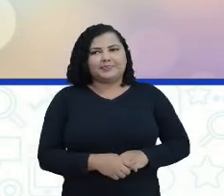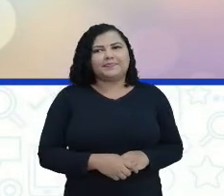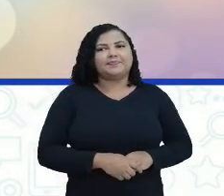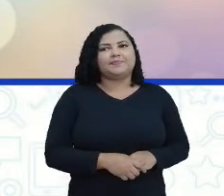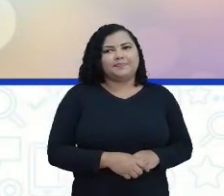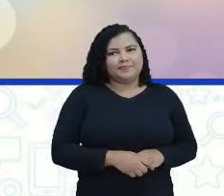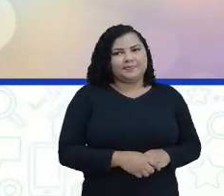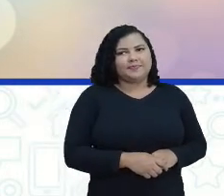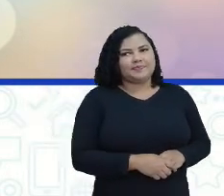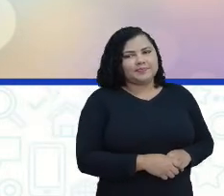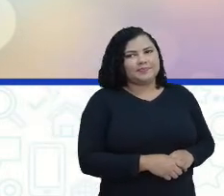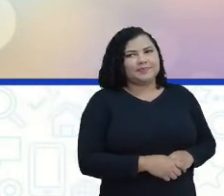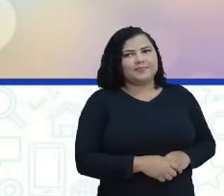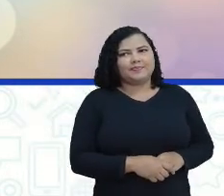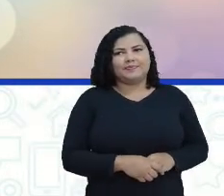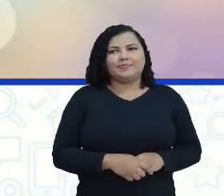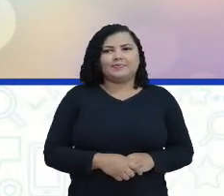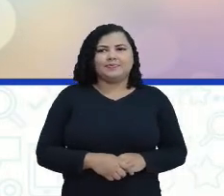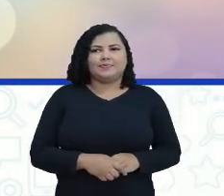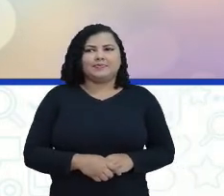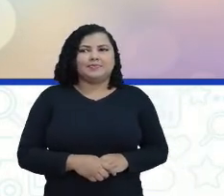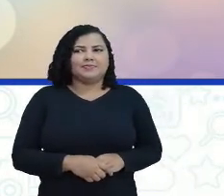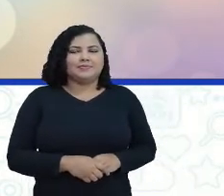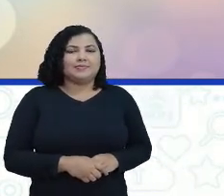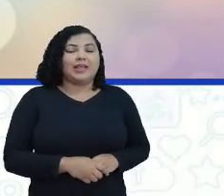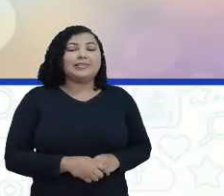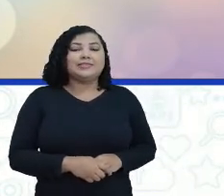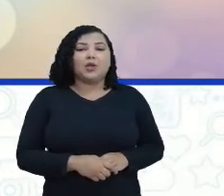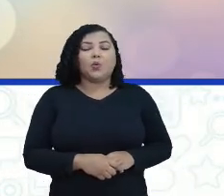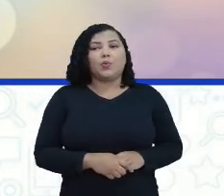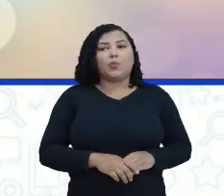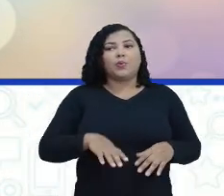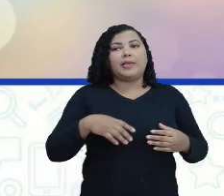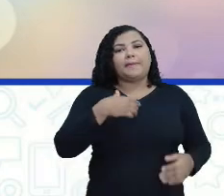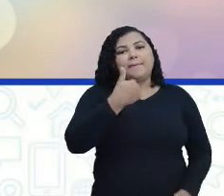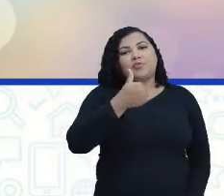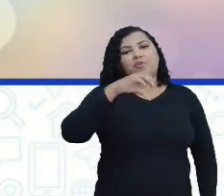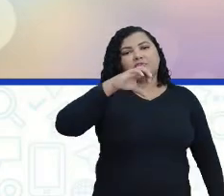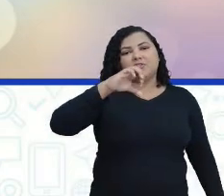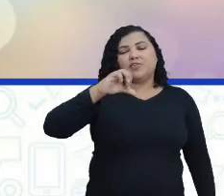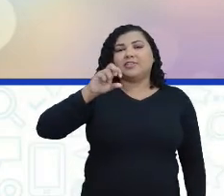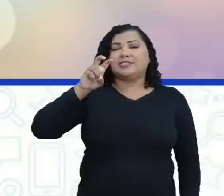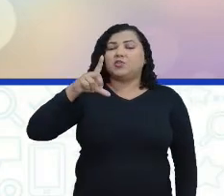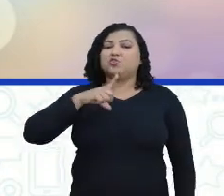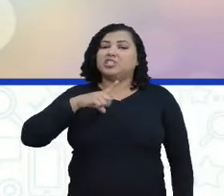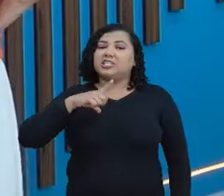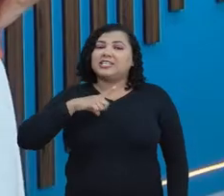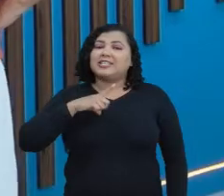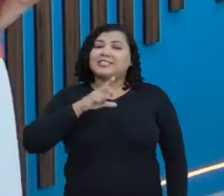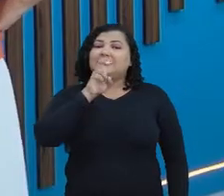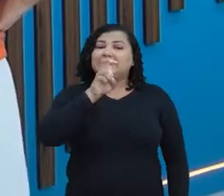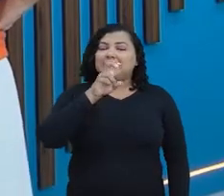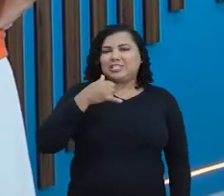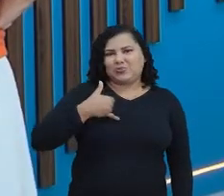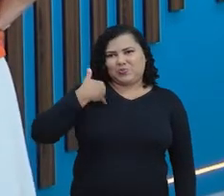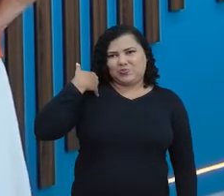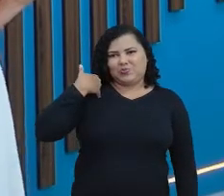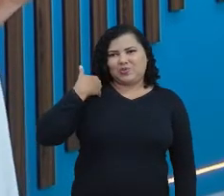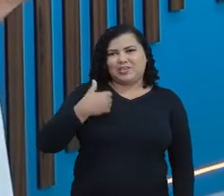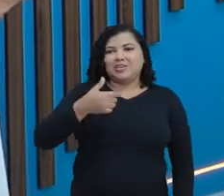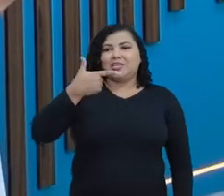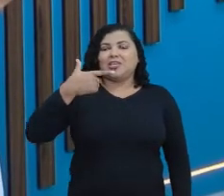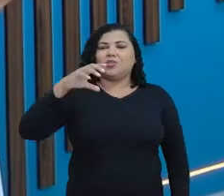2012. Para vocês terem noção, em 95 eu tinha 5 anos. Em 2012 eu tinha 22